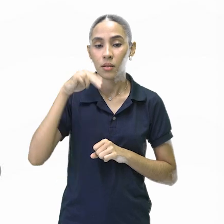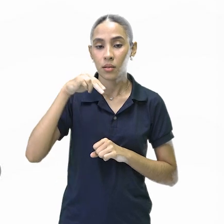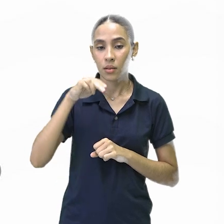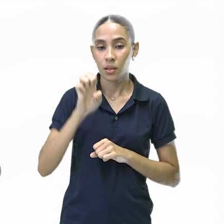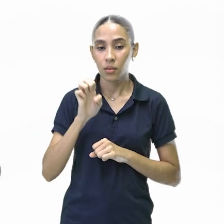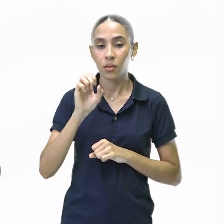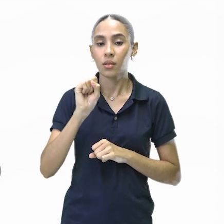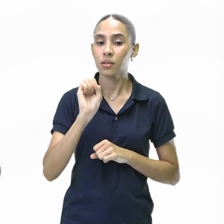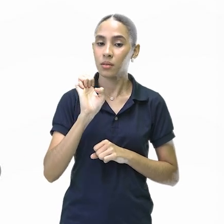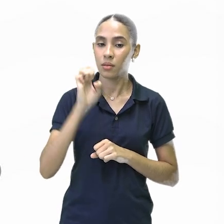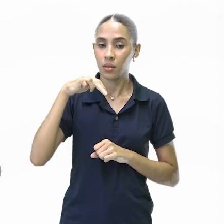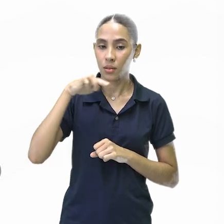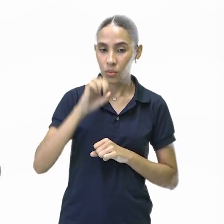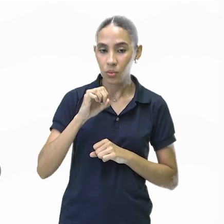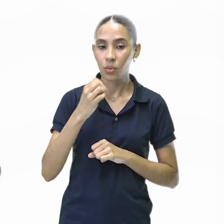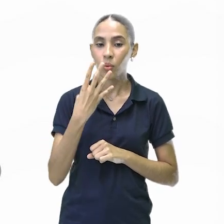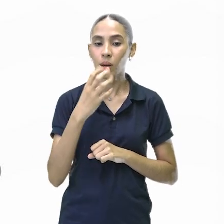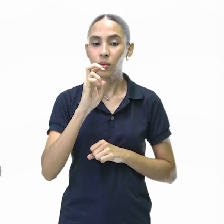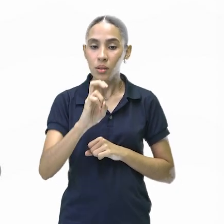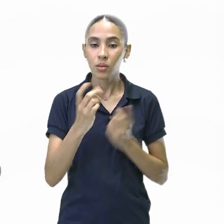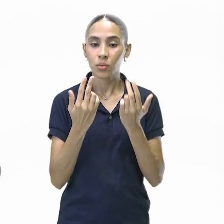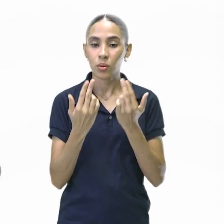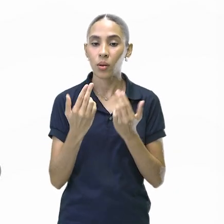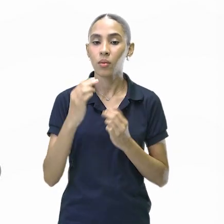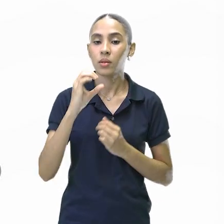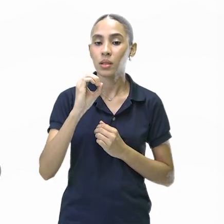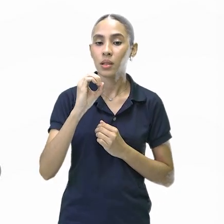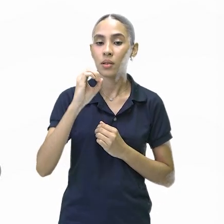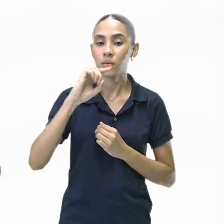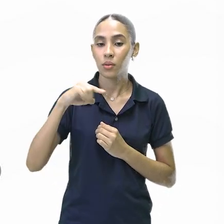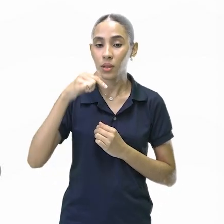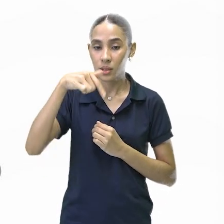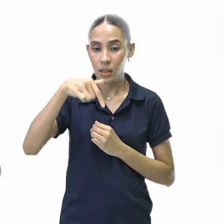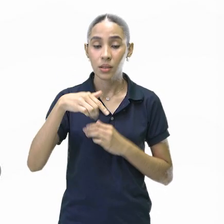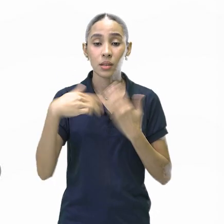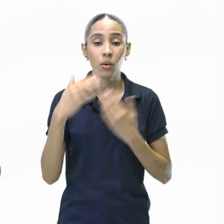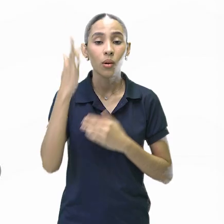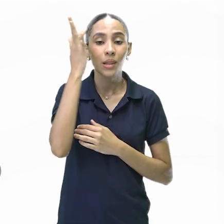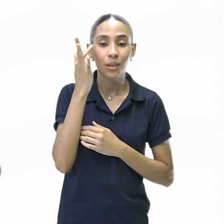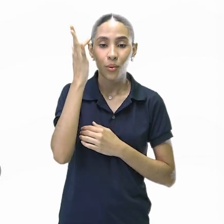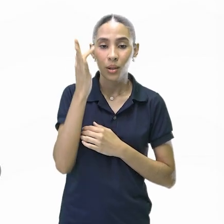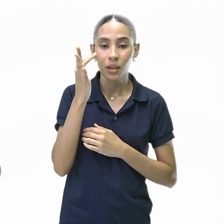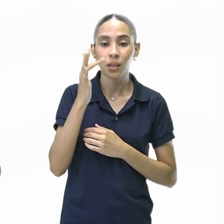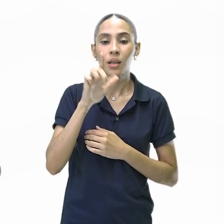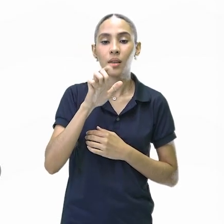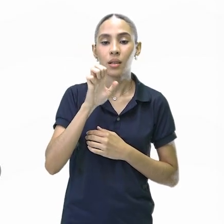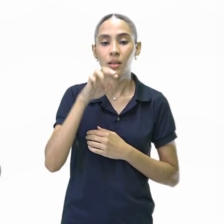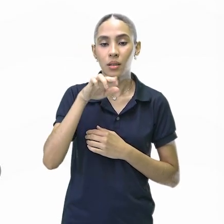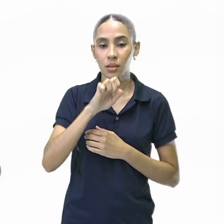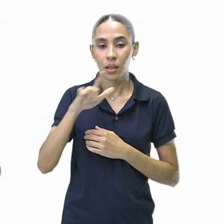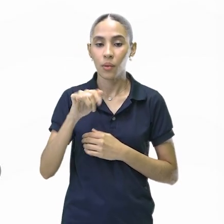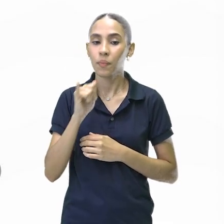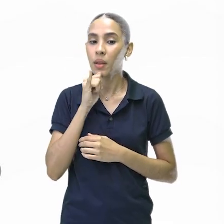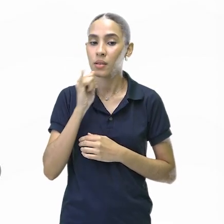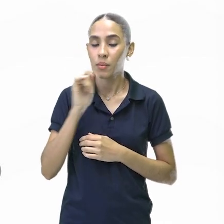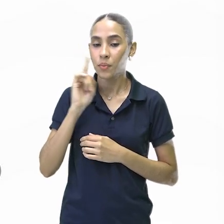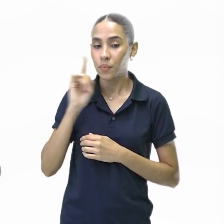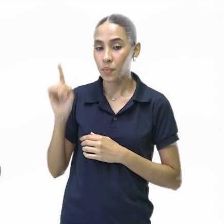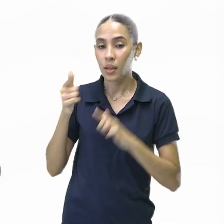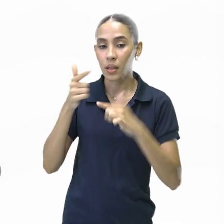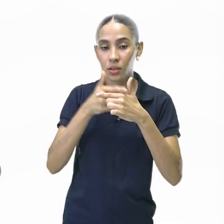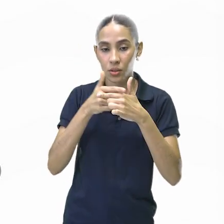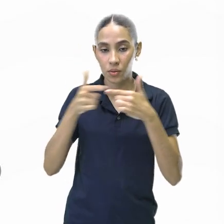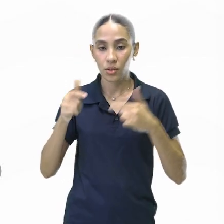para resolver, a gente vai usar aqui a lei de Snell, né? Seno do ângulo de incidência dividido pelo seno